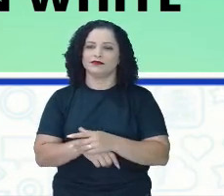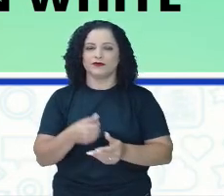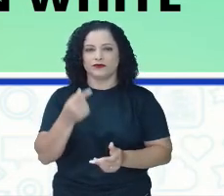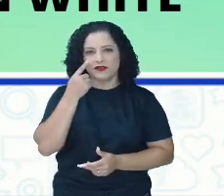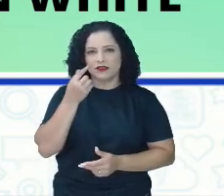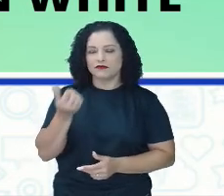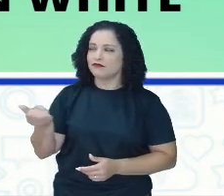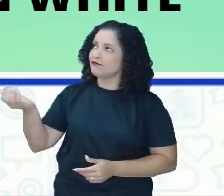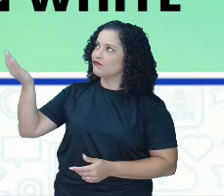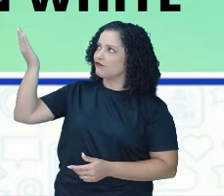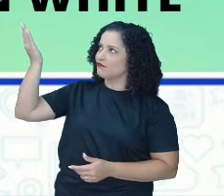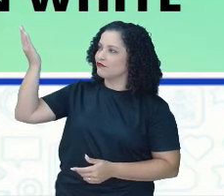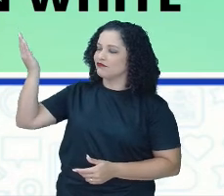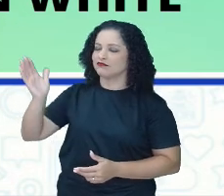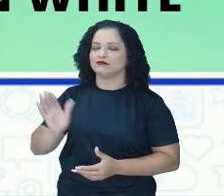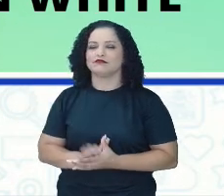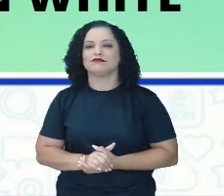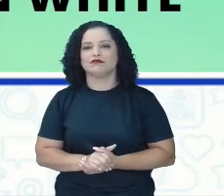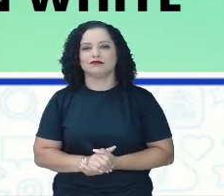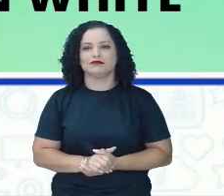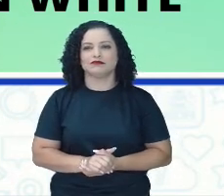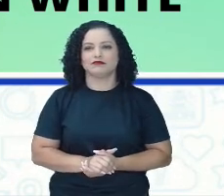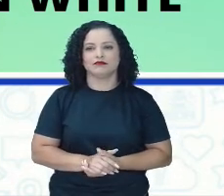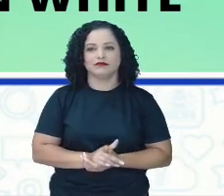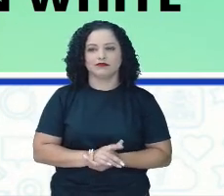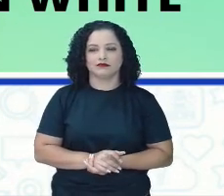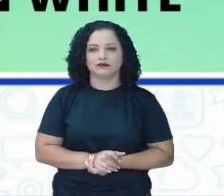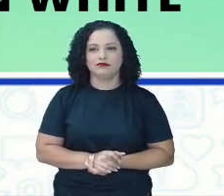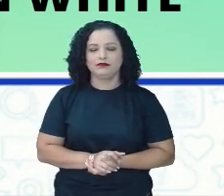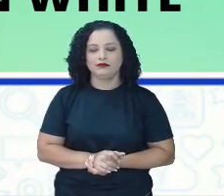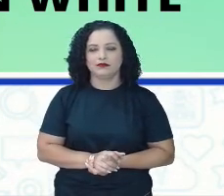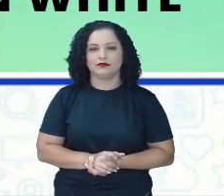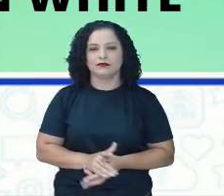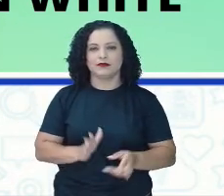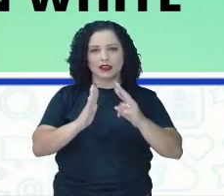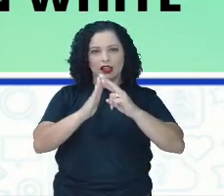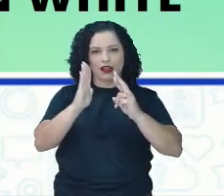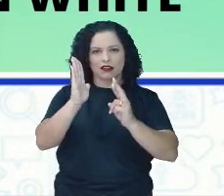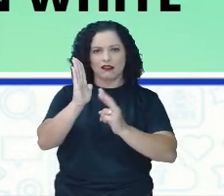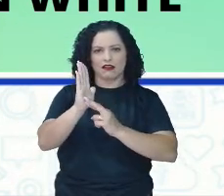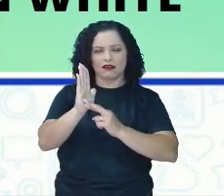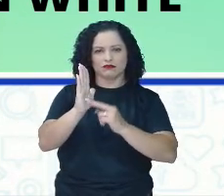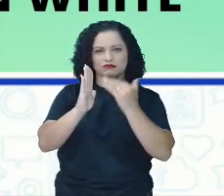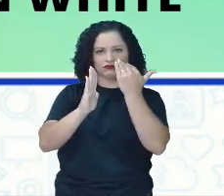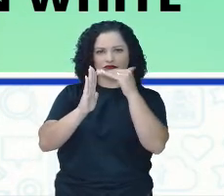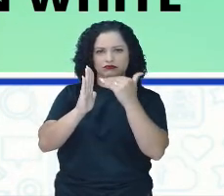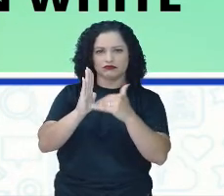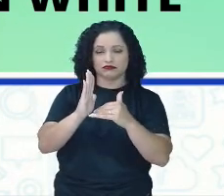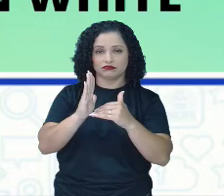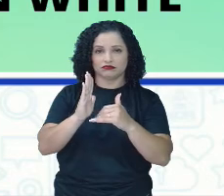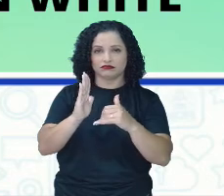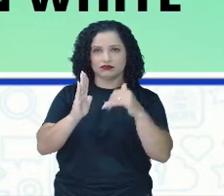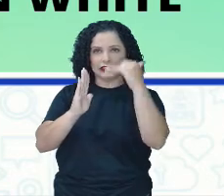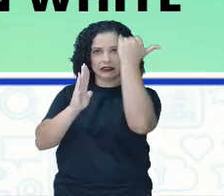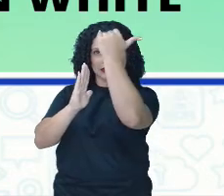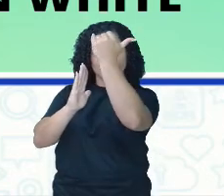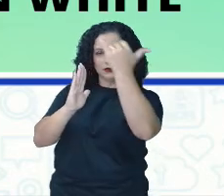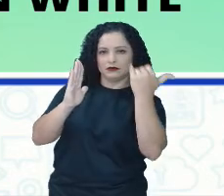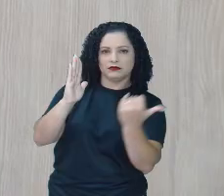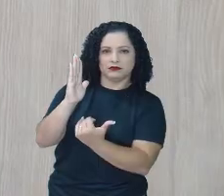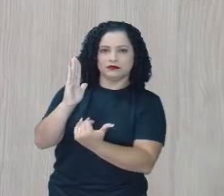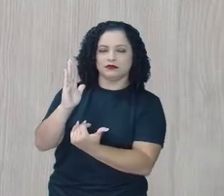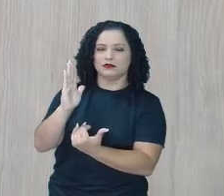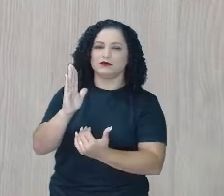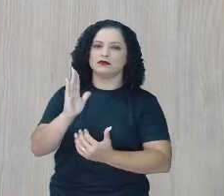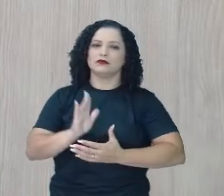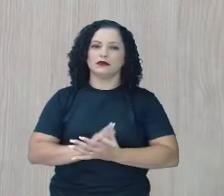alguém, ficou alguns, aqueles. No caso the one. Então, the one, tanto é o único, como